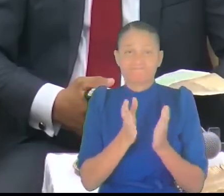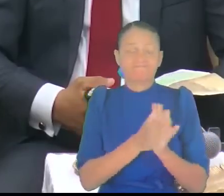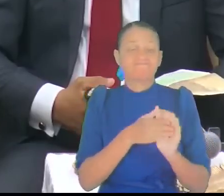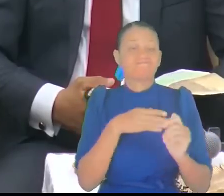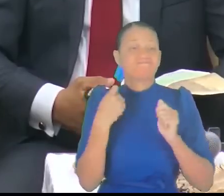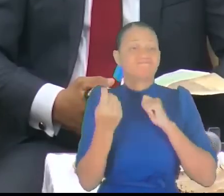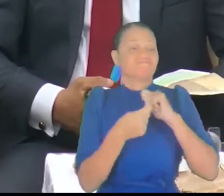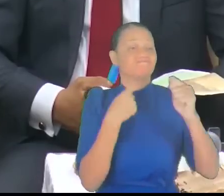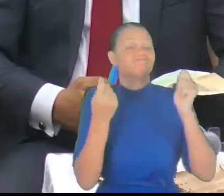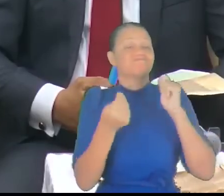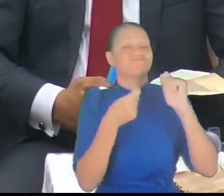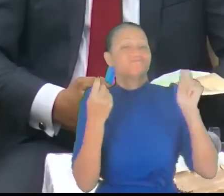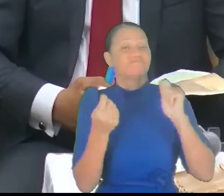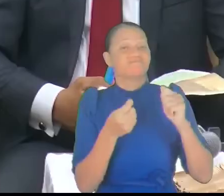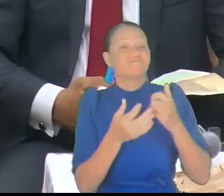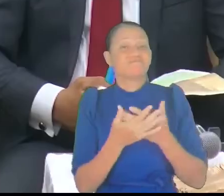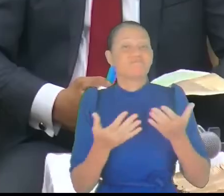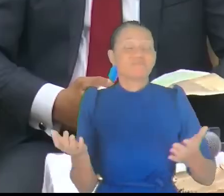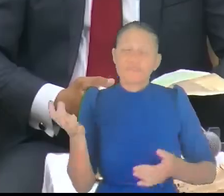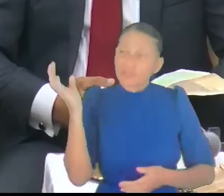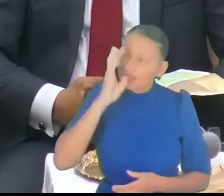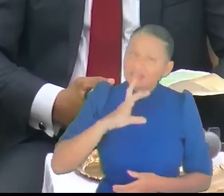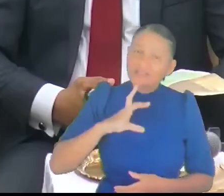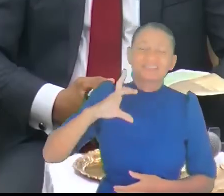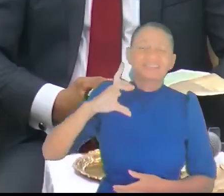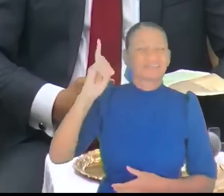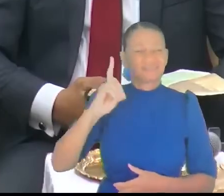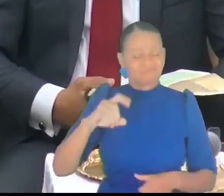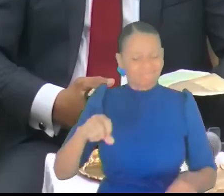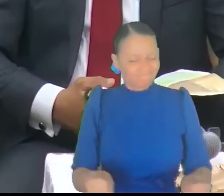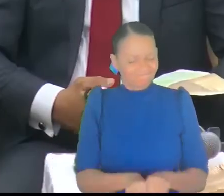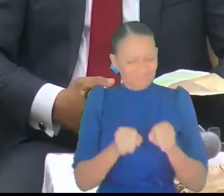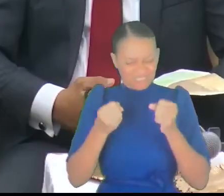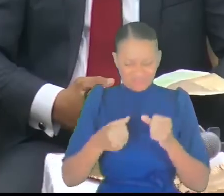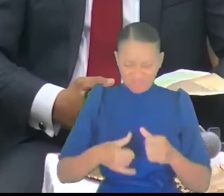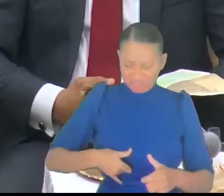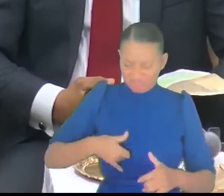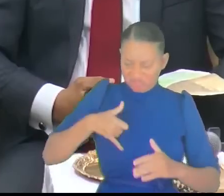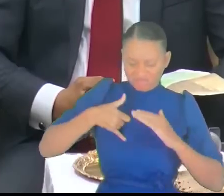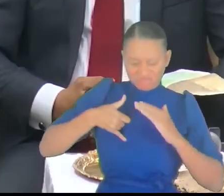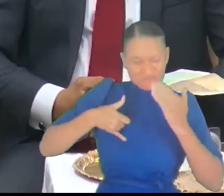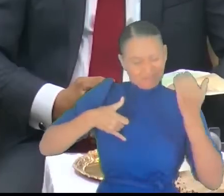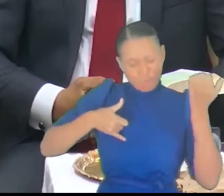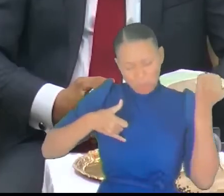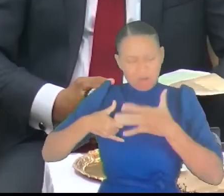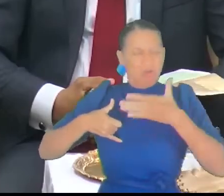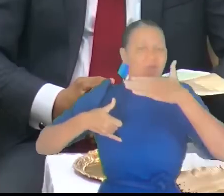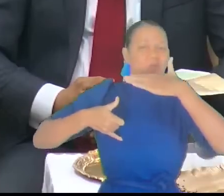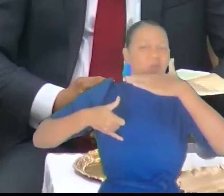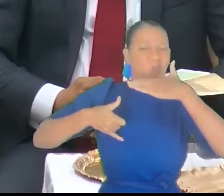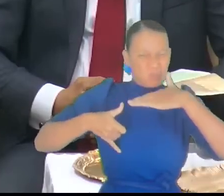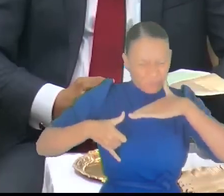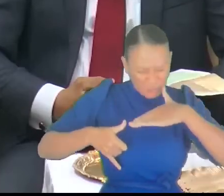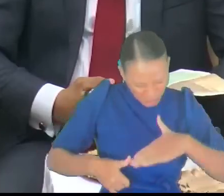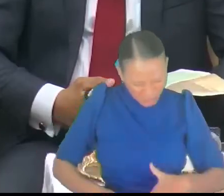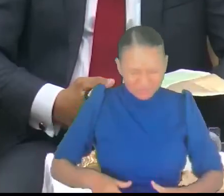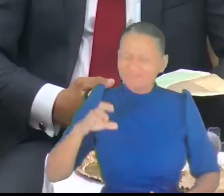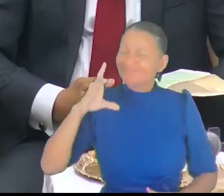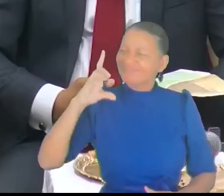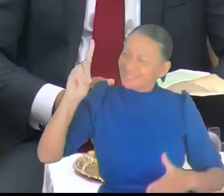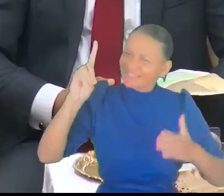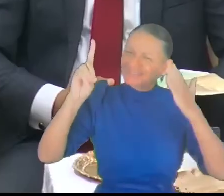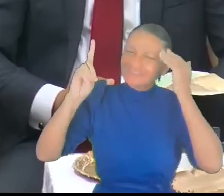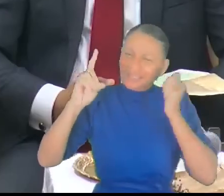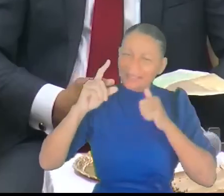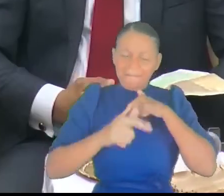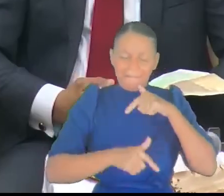Aleluia. Isso é Deus para quebrar nossa vaidade. É Deus para quebrar, Deus sabe trabalhar. É para